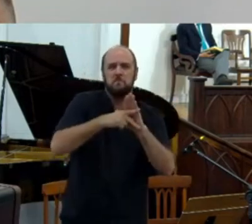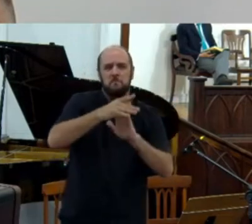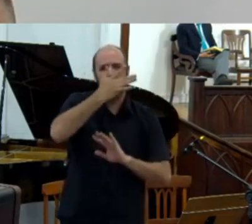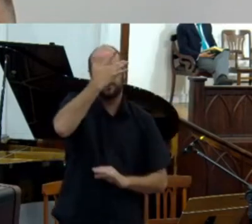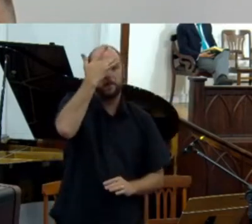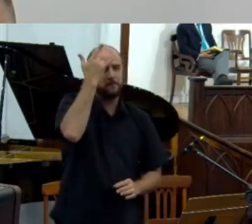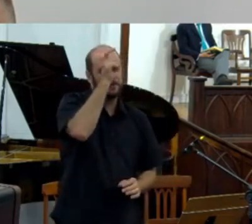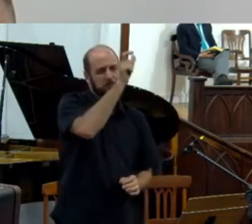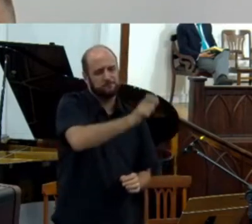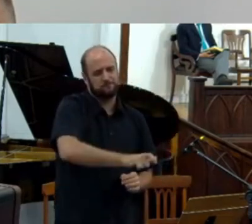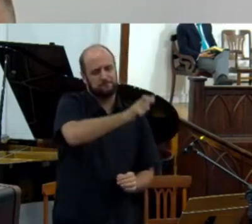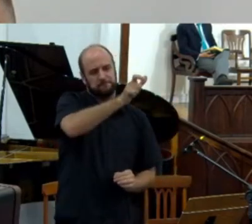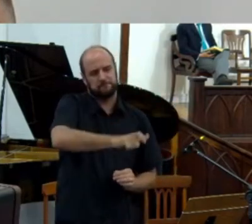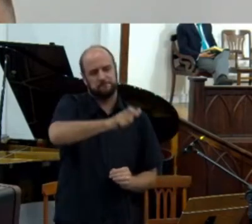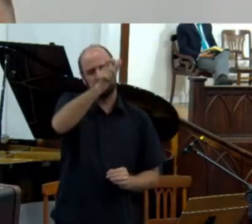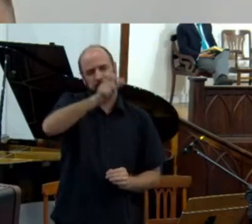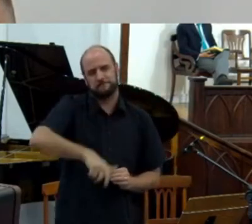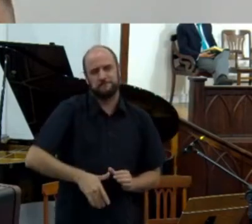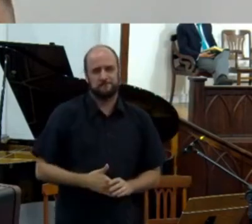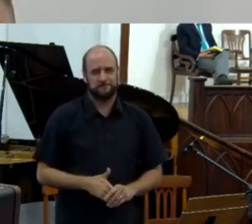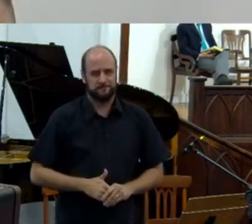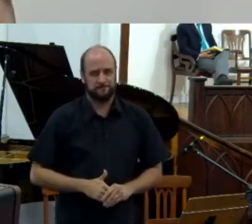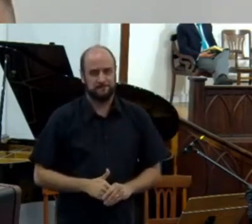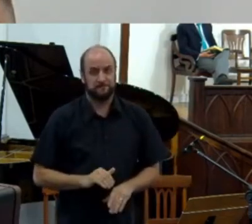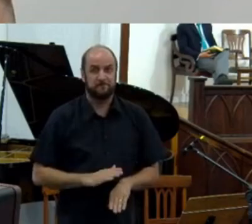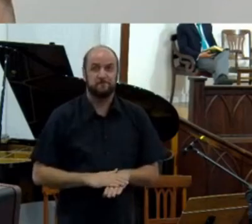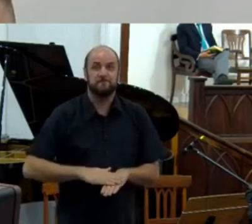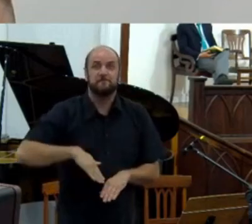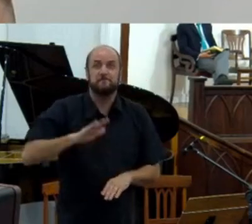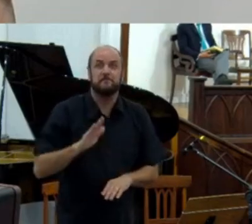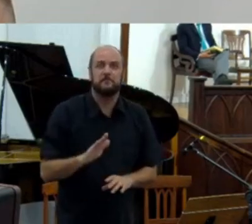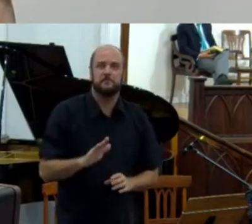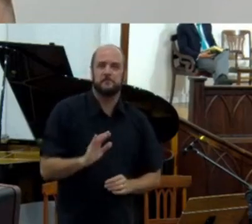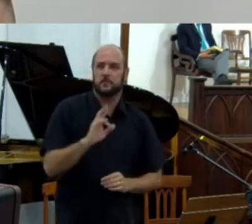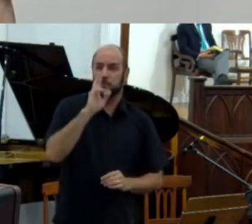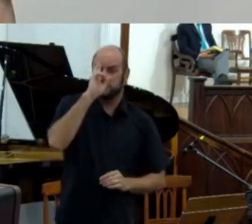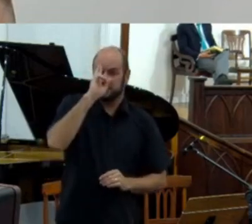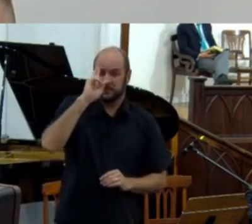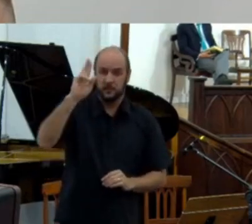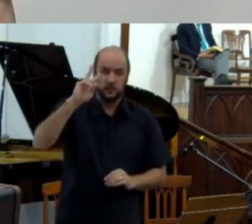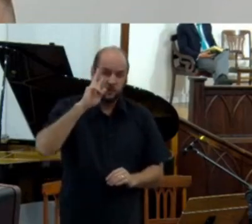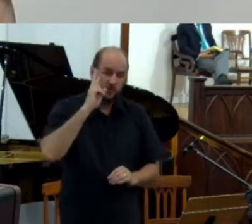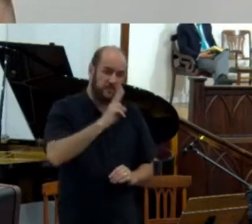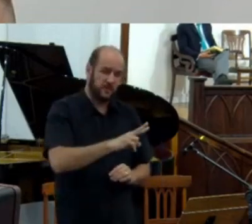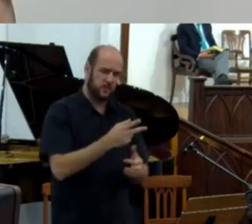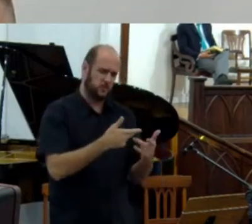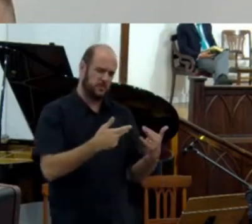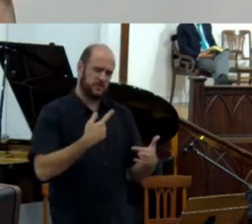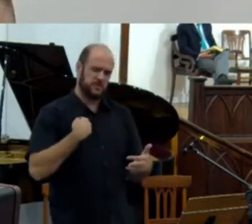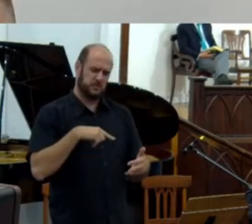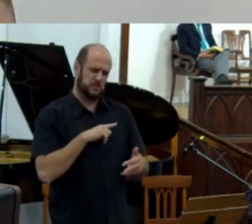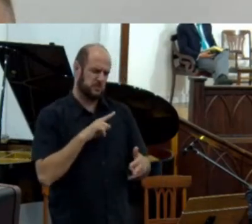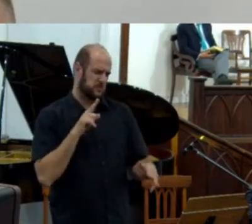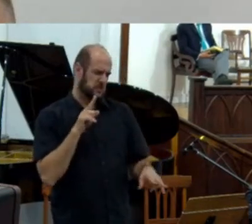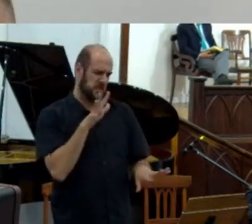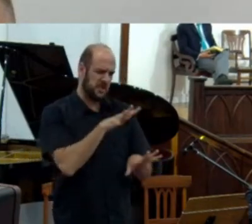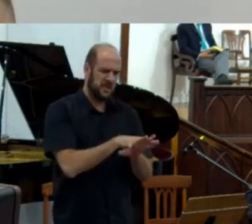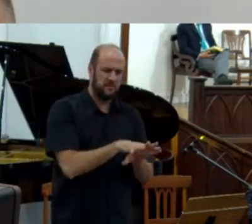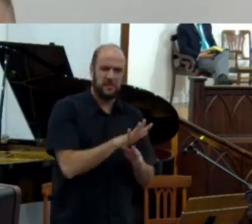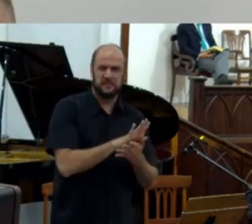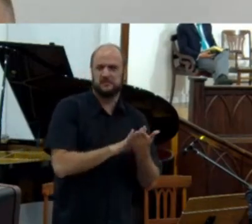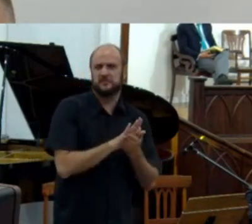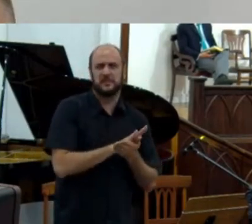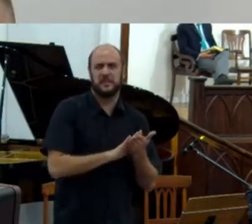humano. Mais do que isso, o Senhor enxerga aquilo que, mesmo que nós não estivéssemos adaptados a um